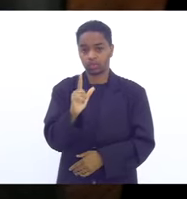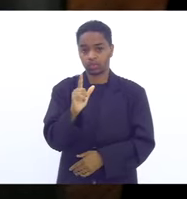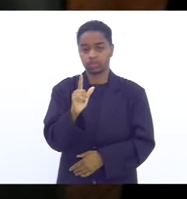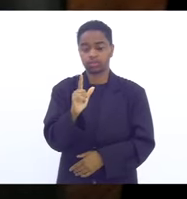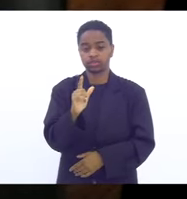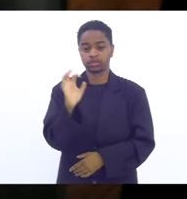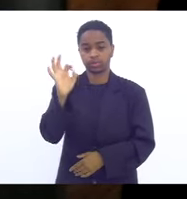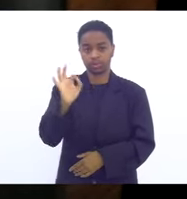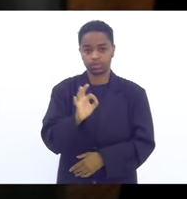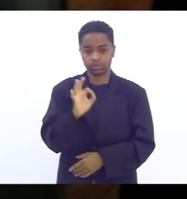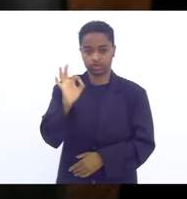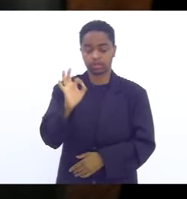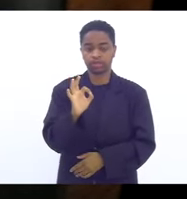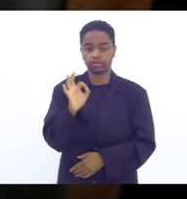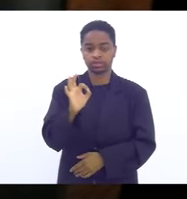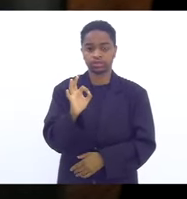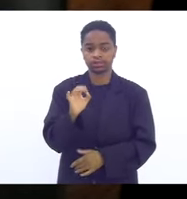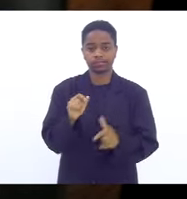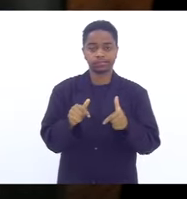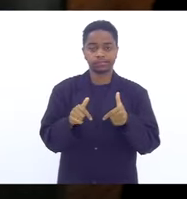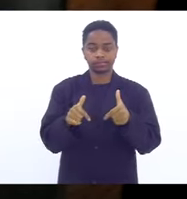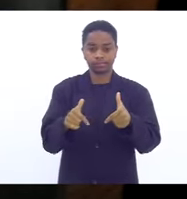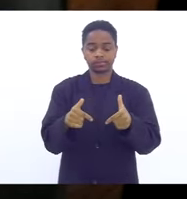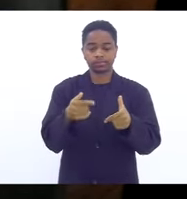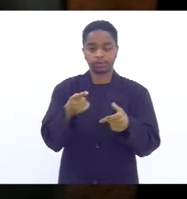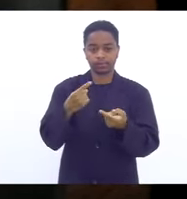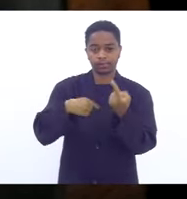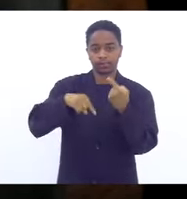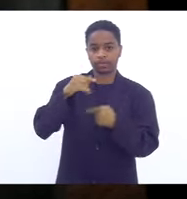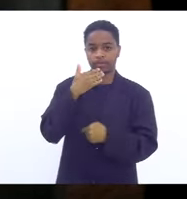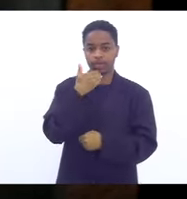esse percentual de recuperação.